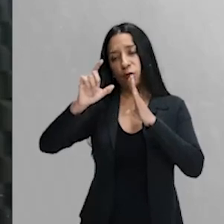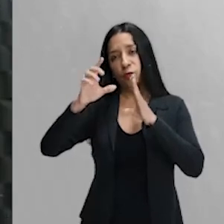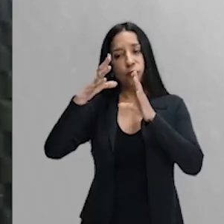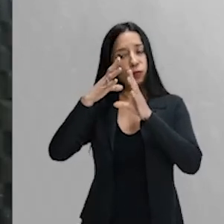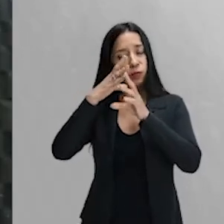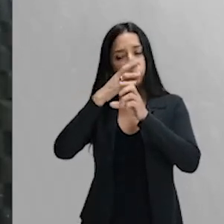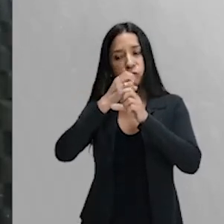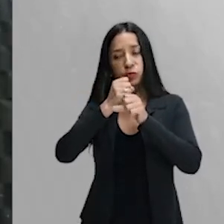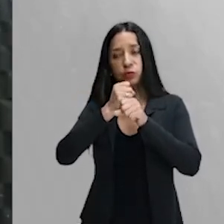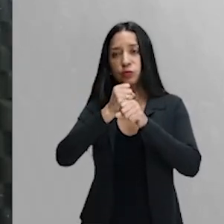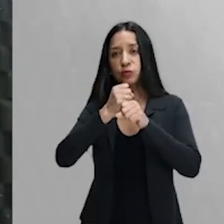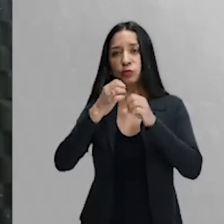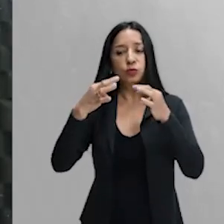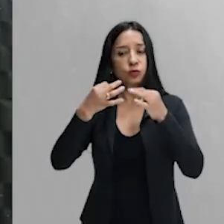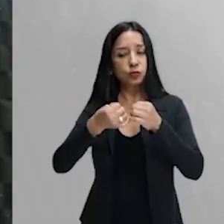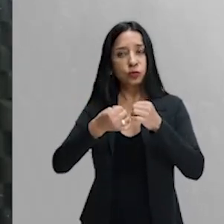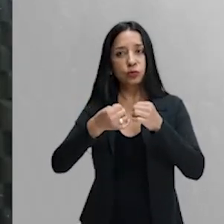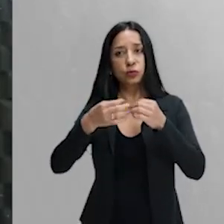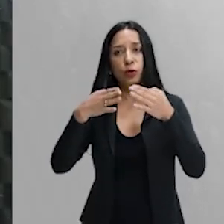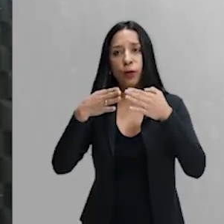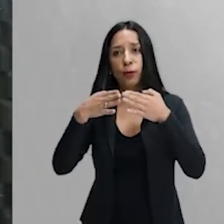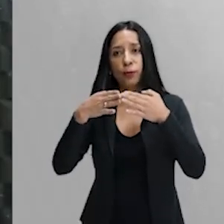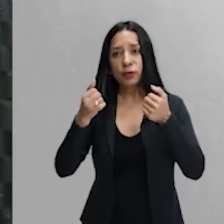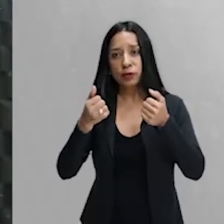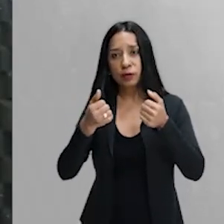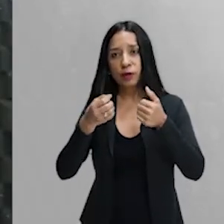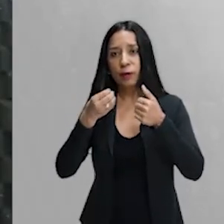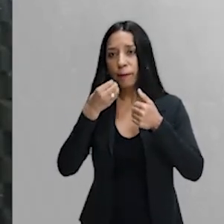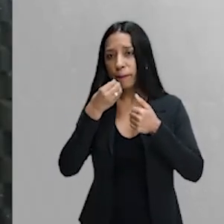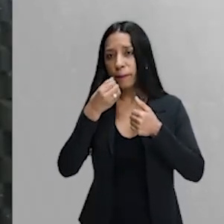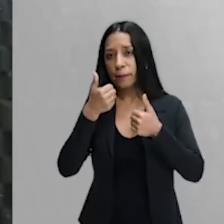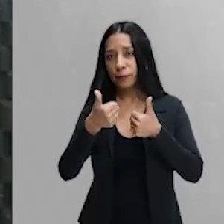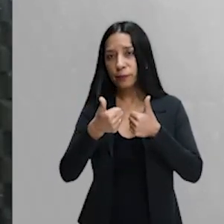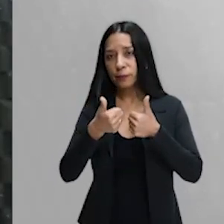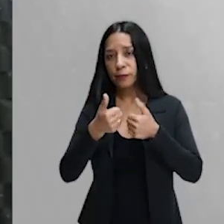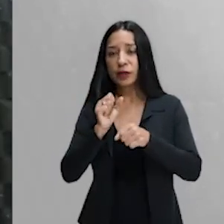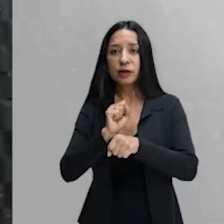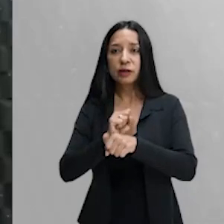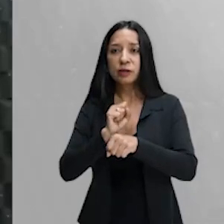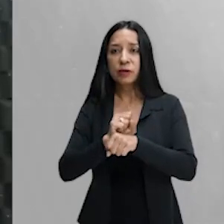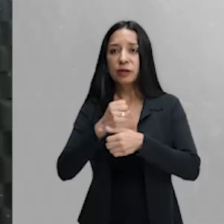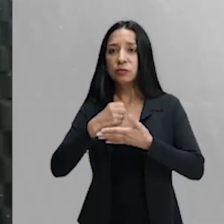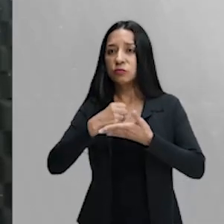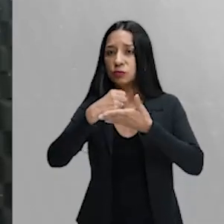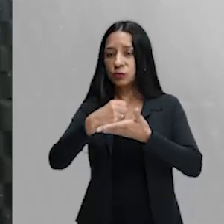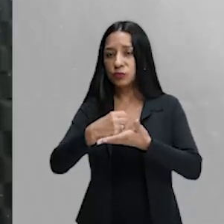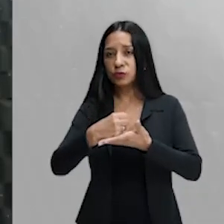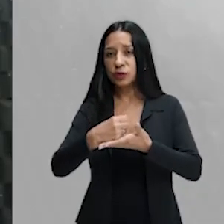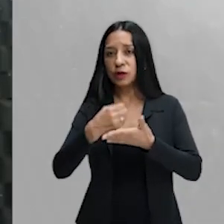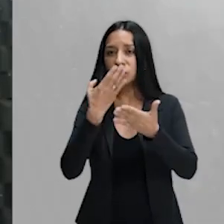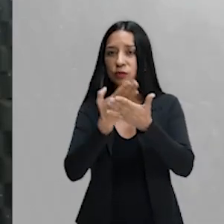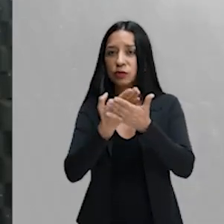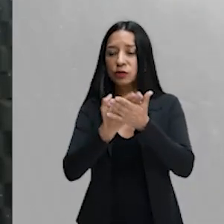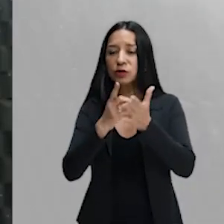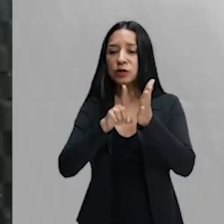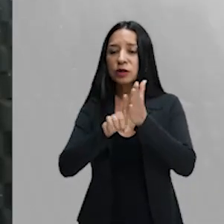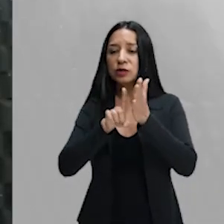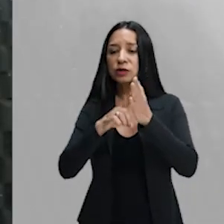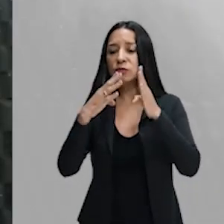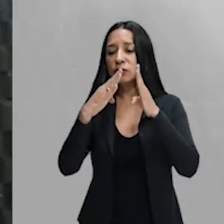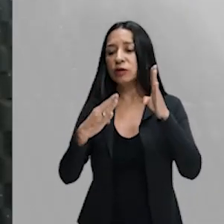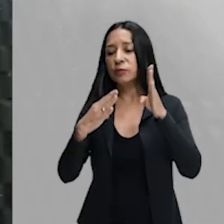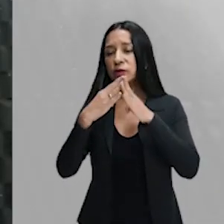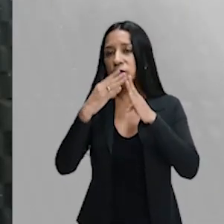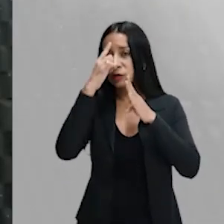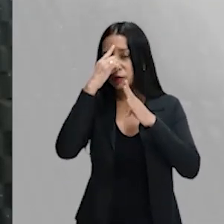tudo que se pedir a respeito da pirâmide. Beleza, turminha? Então, espero que tenha ajudado. Né? Estude a questão da pirâmide, é uma